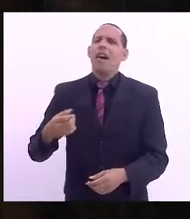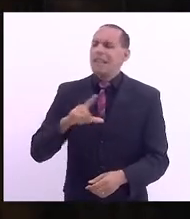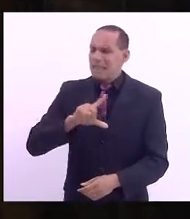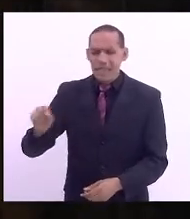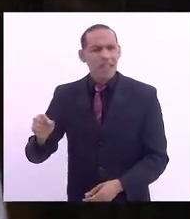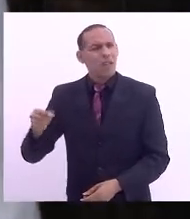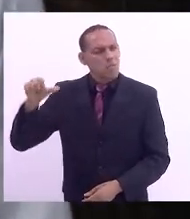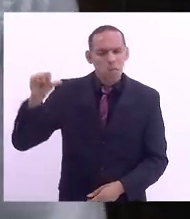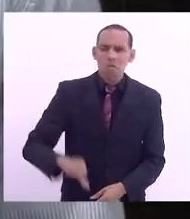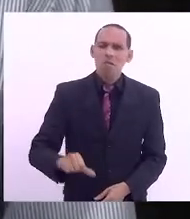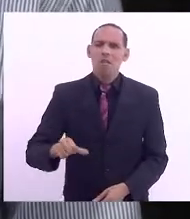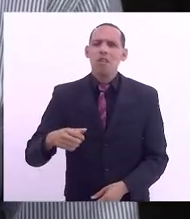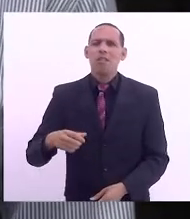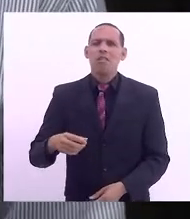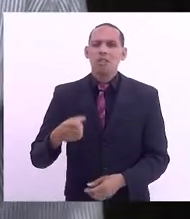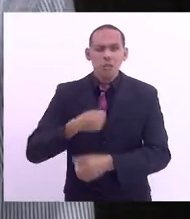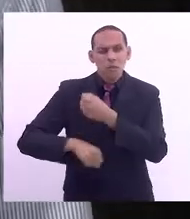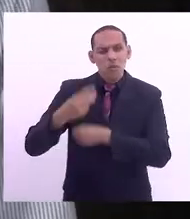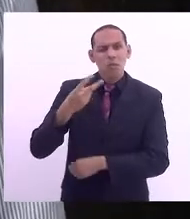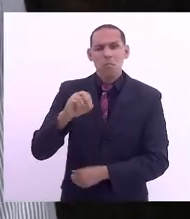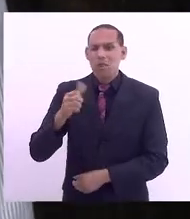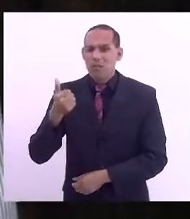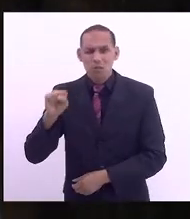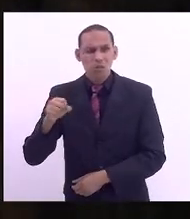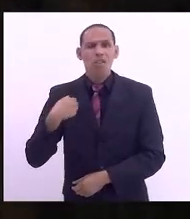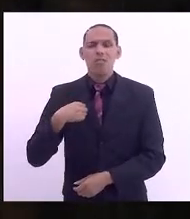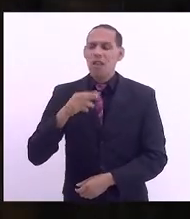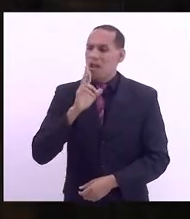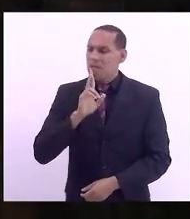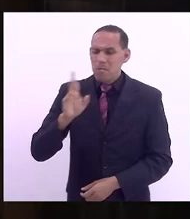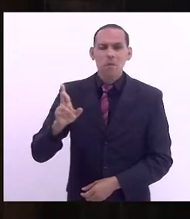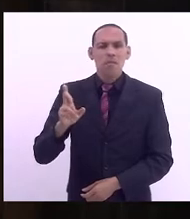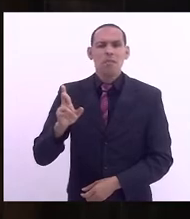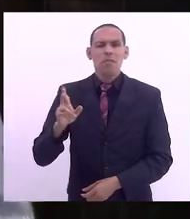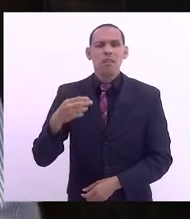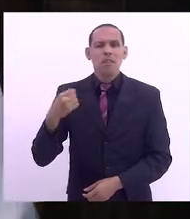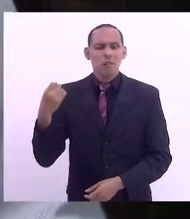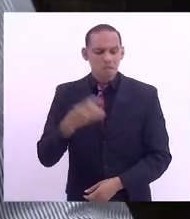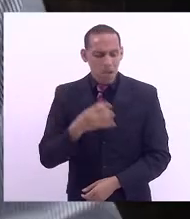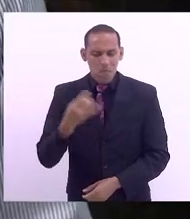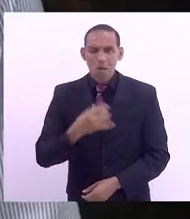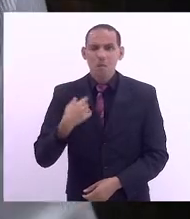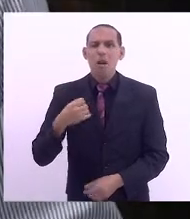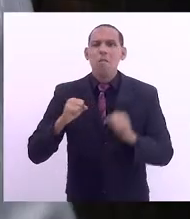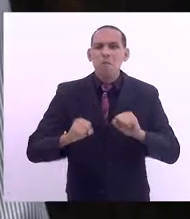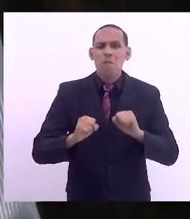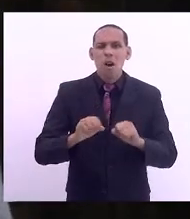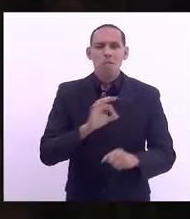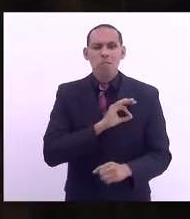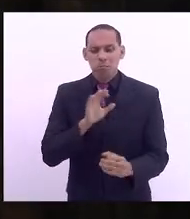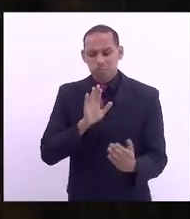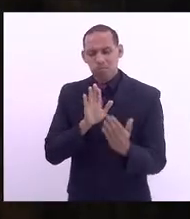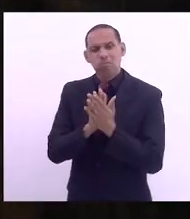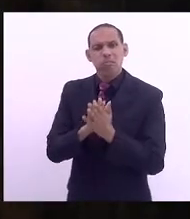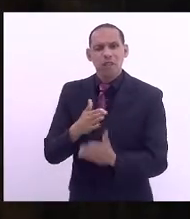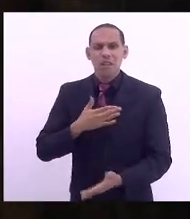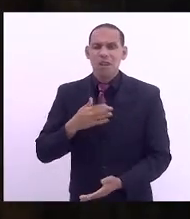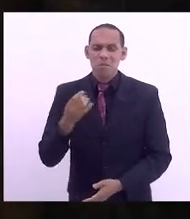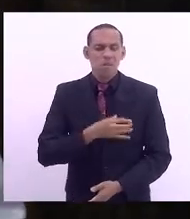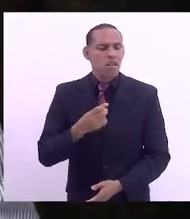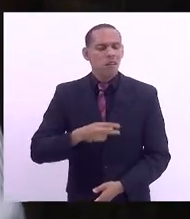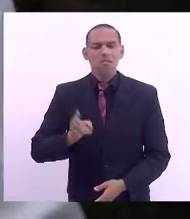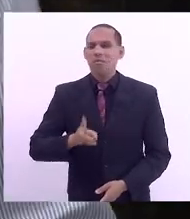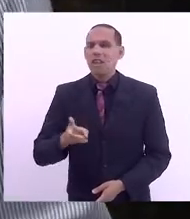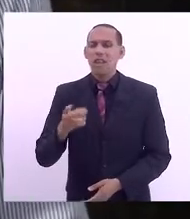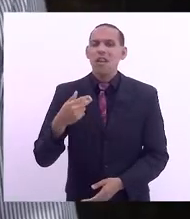acabe. Eu respondo desde 2018. Vivo essa pressão. Tenho medo de ser abordado na rua. Vivo com isso. Toda